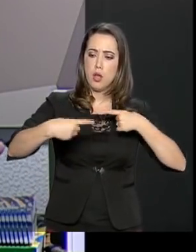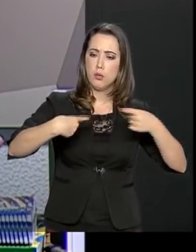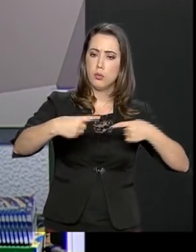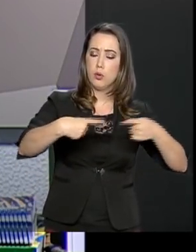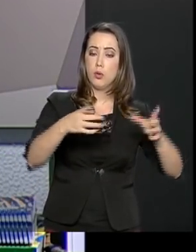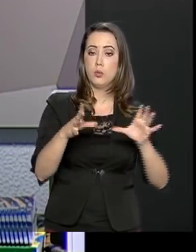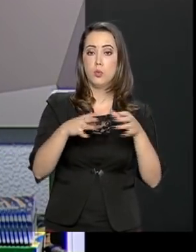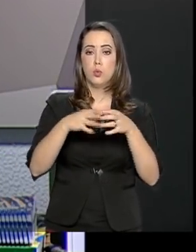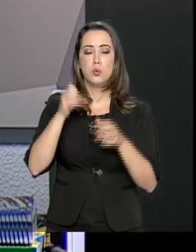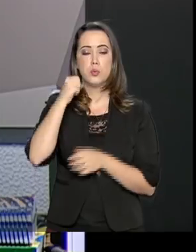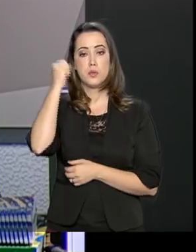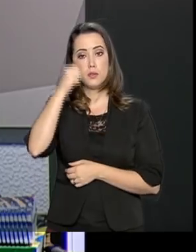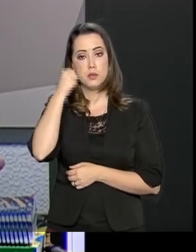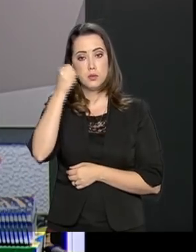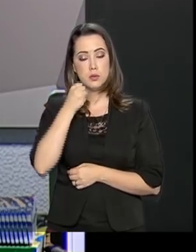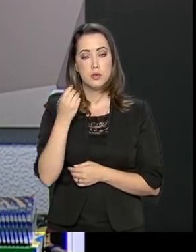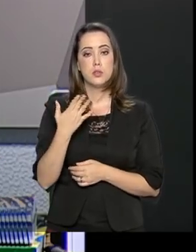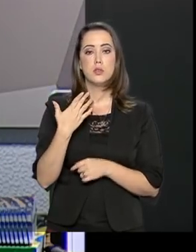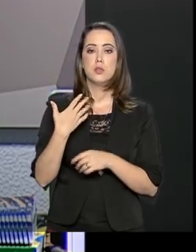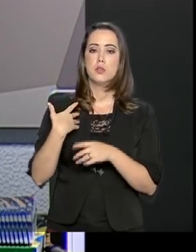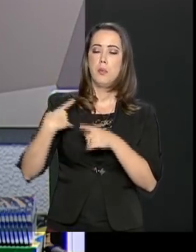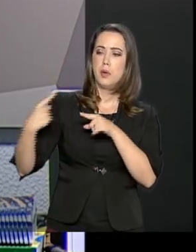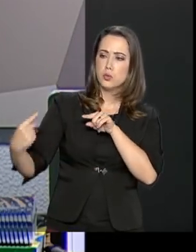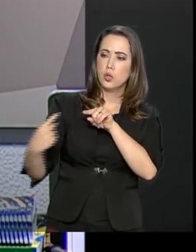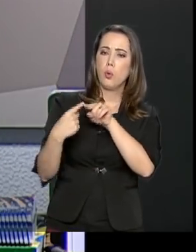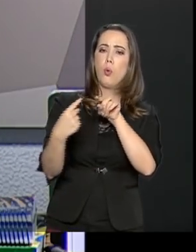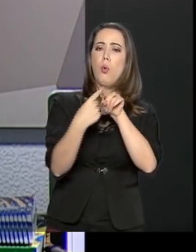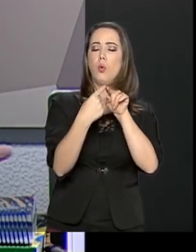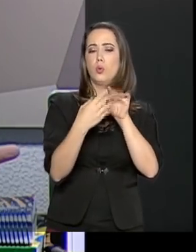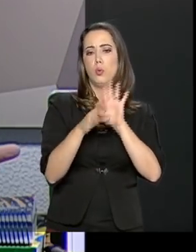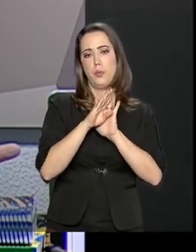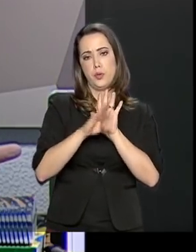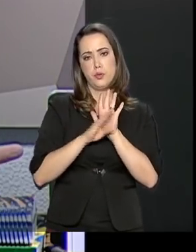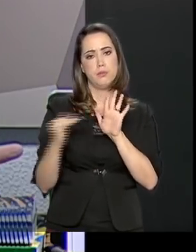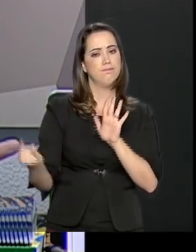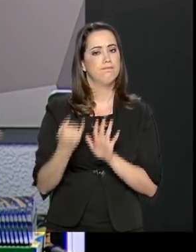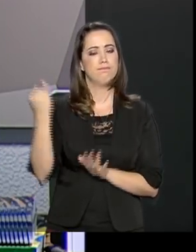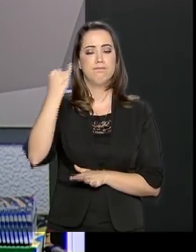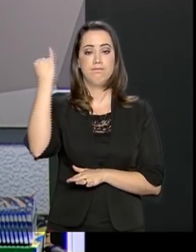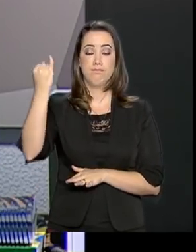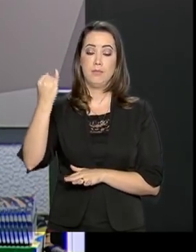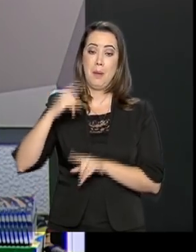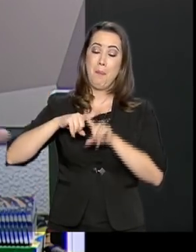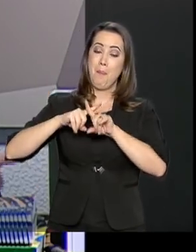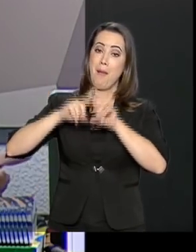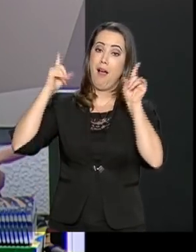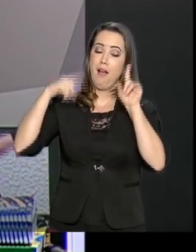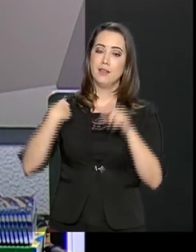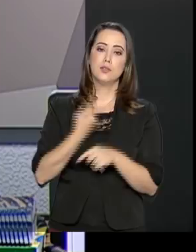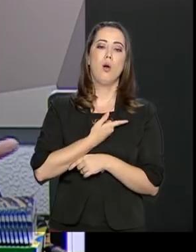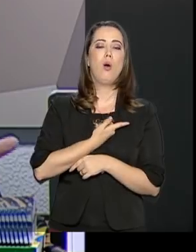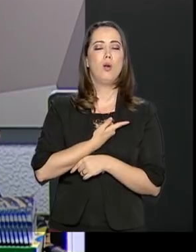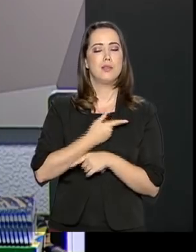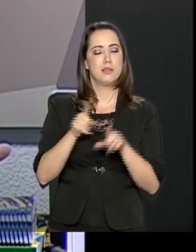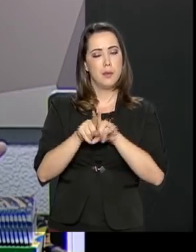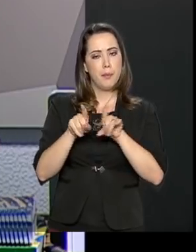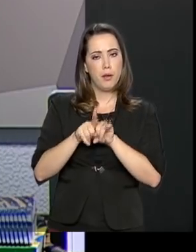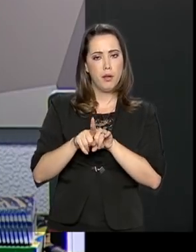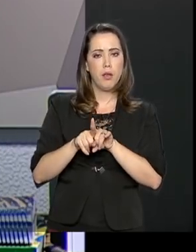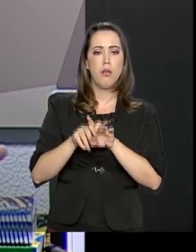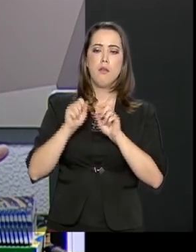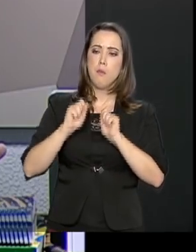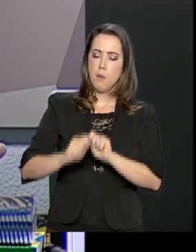senadores e senadoras para convencê-los do acerto do projeto. Claro que estamos abertos a críticas,